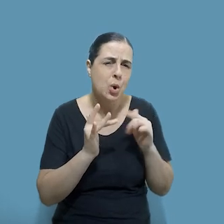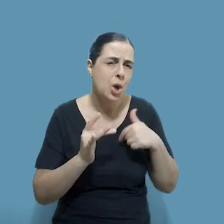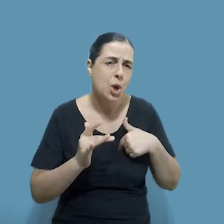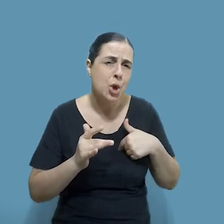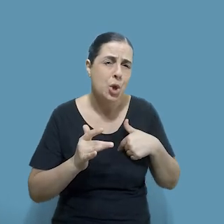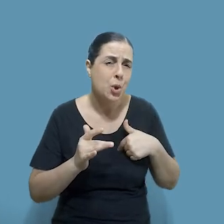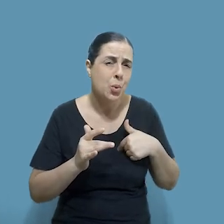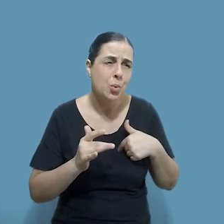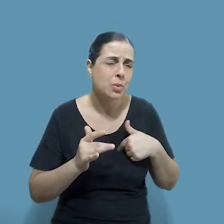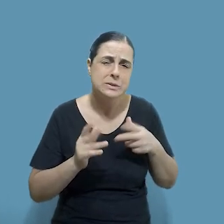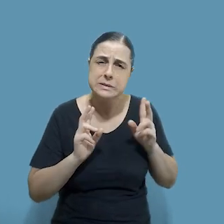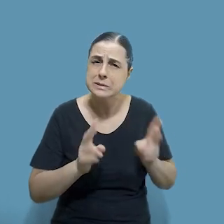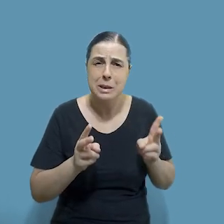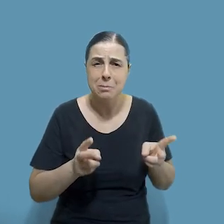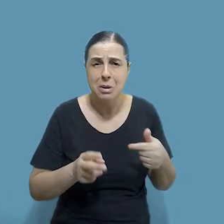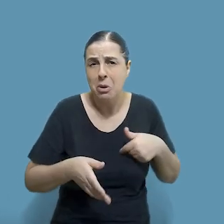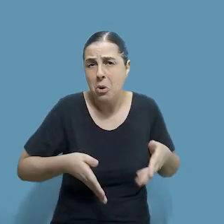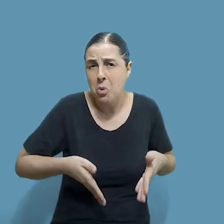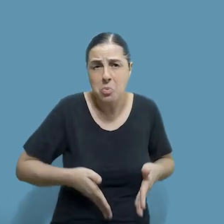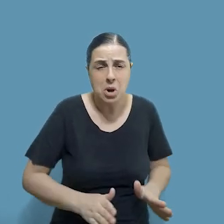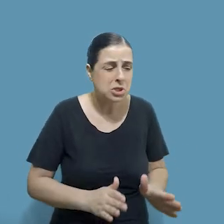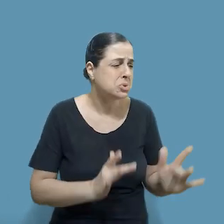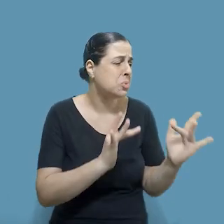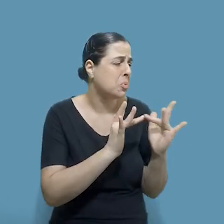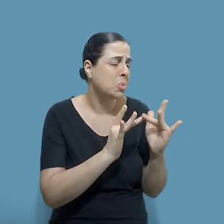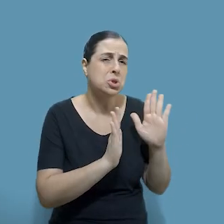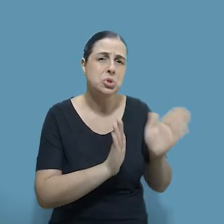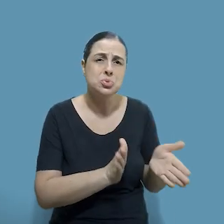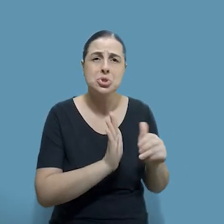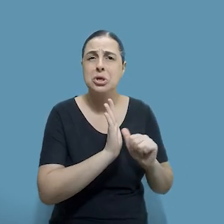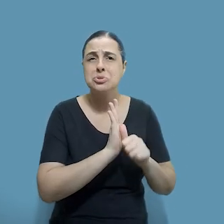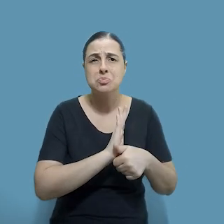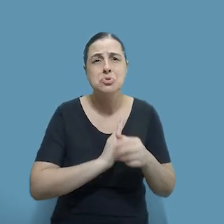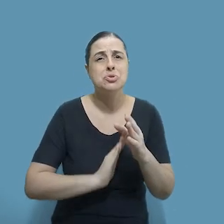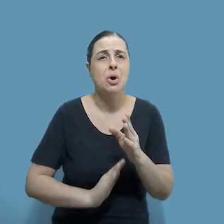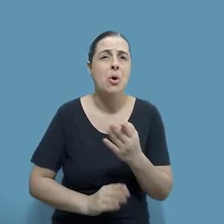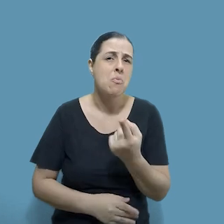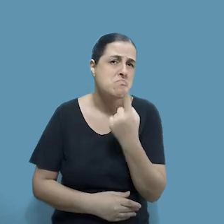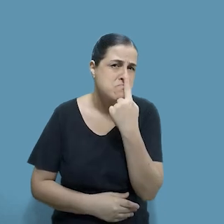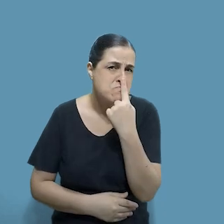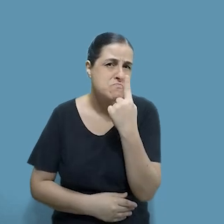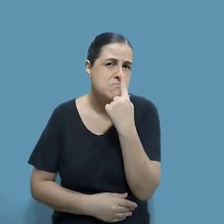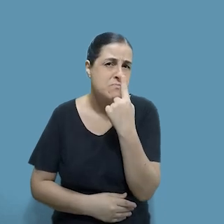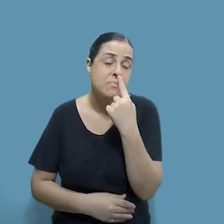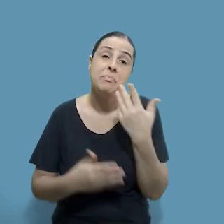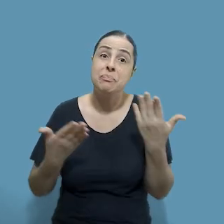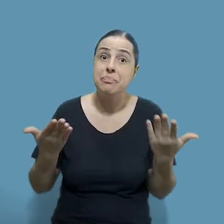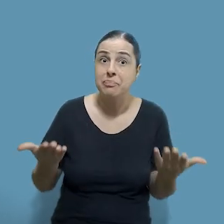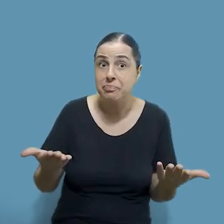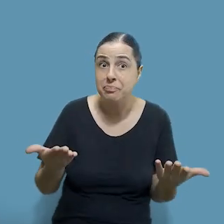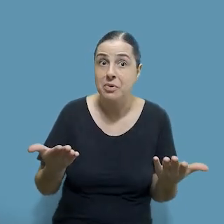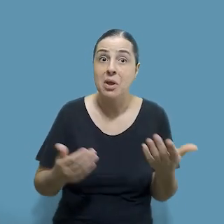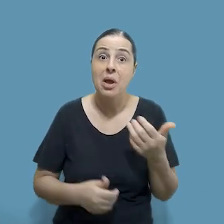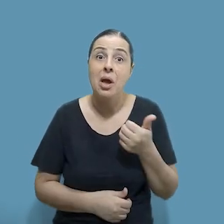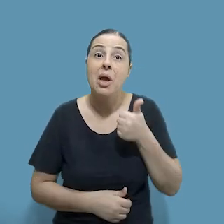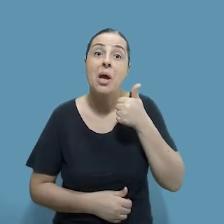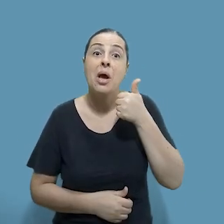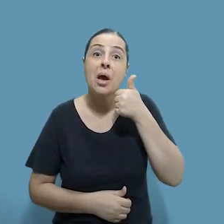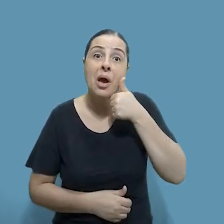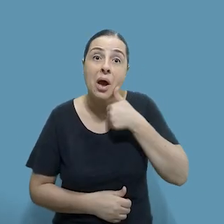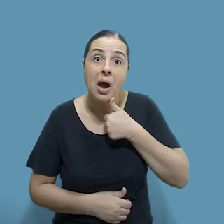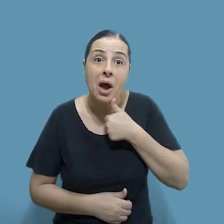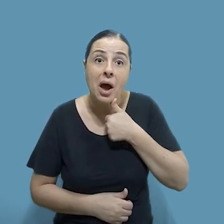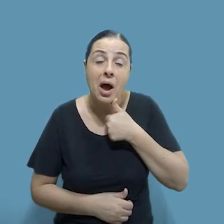pessoas completamente fora do seu tempo, além do seu tempo. E minha avó, desde que nasceu essa